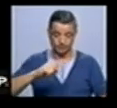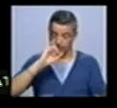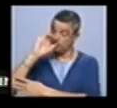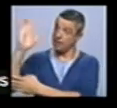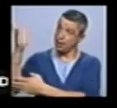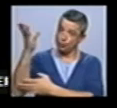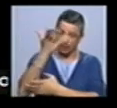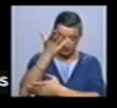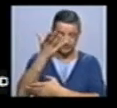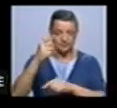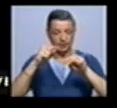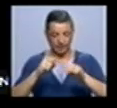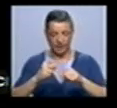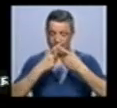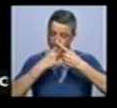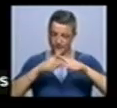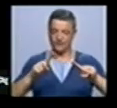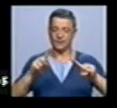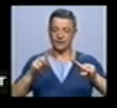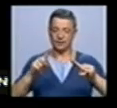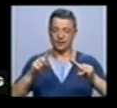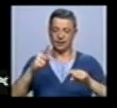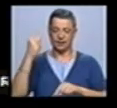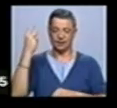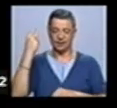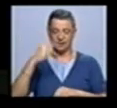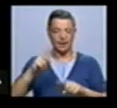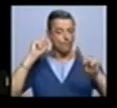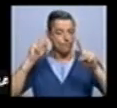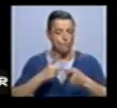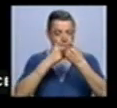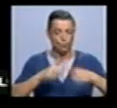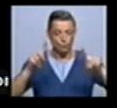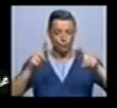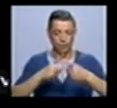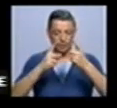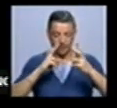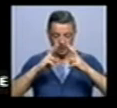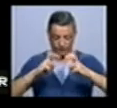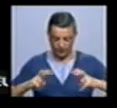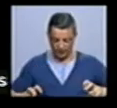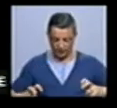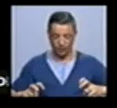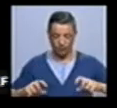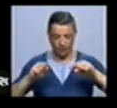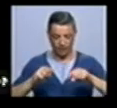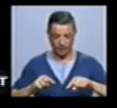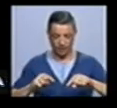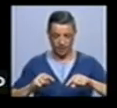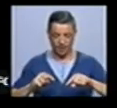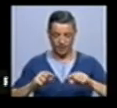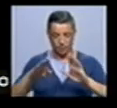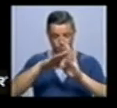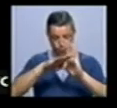portanto, é uma maneira diferente de termos música na investigação científica. E este